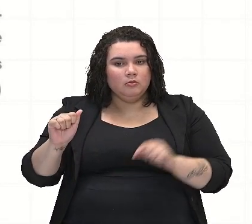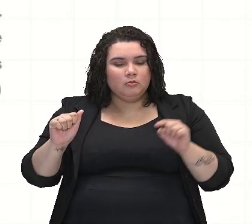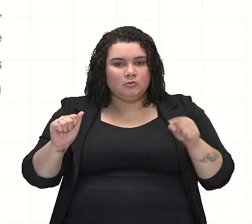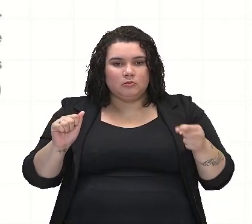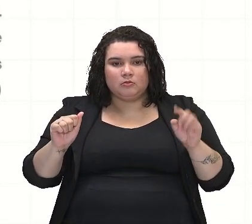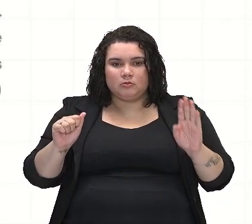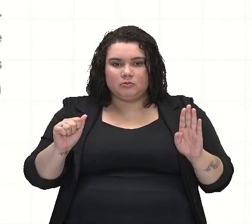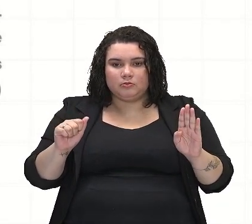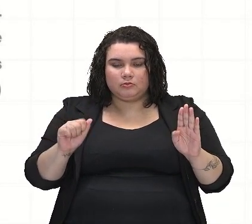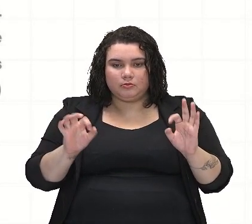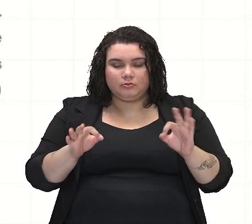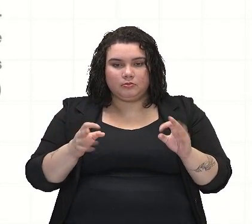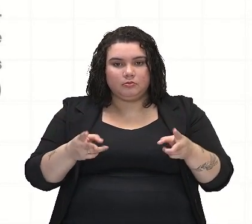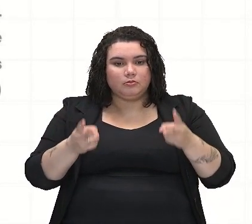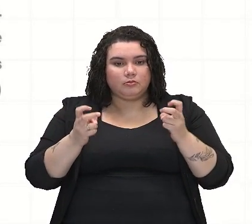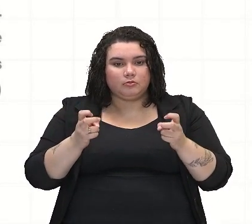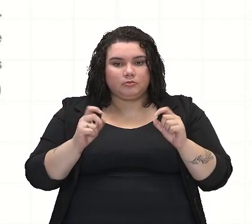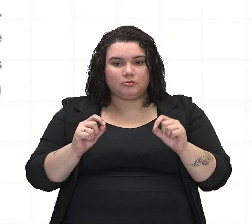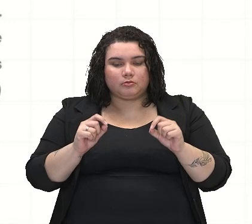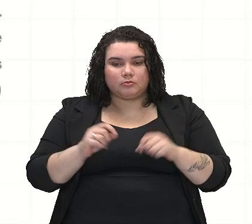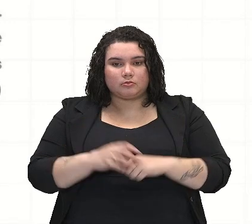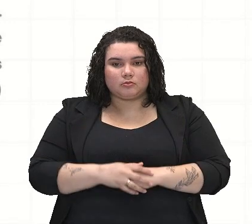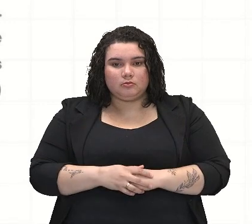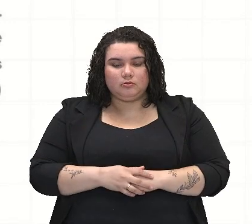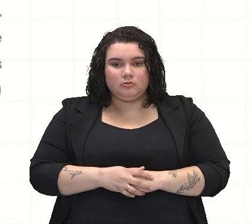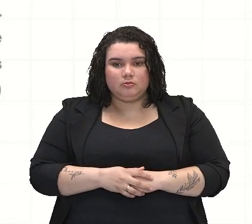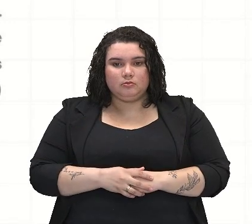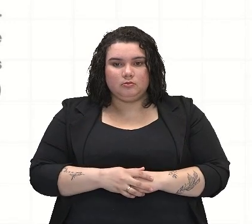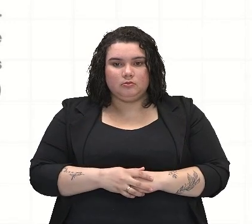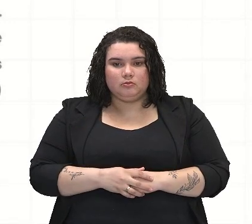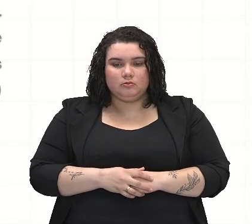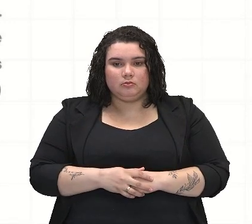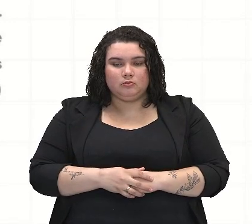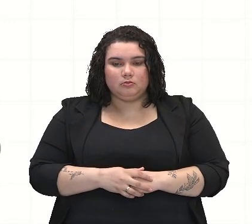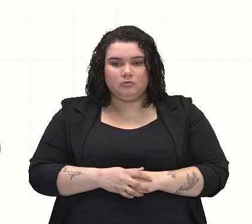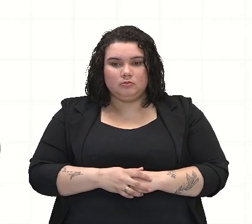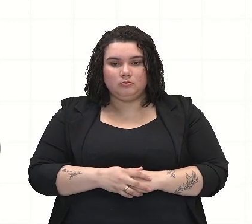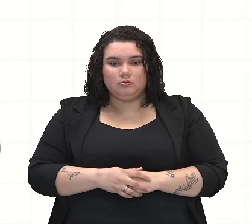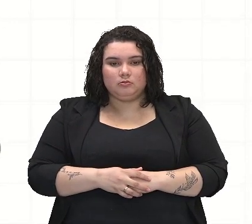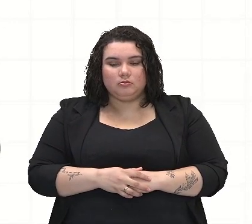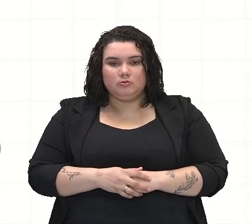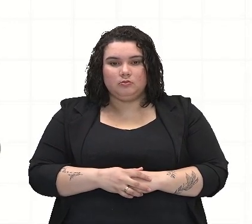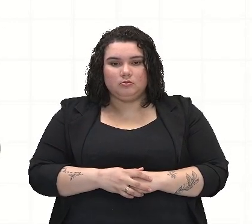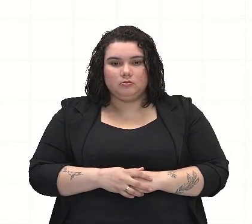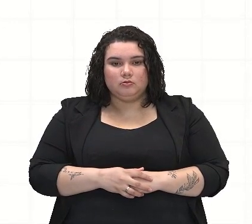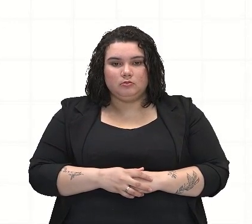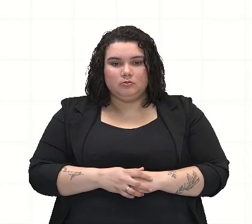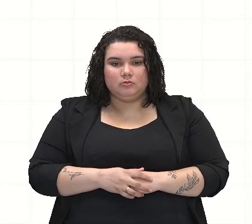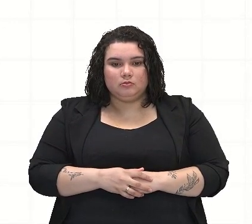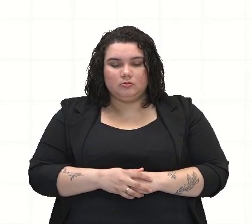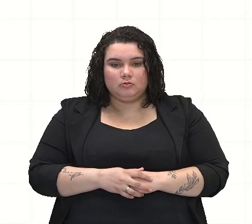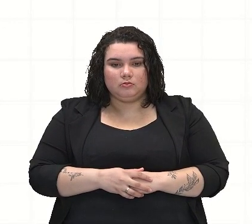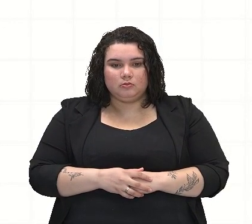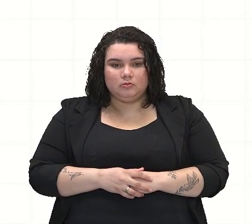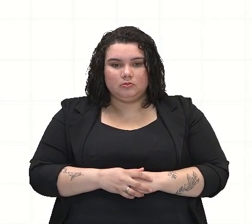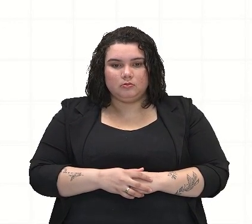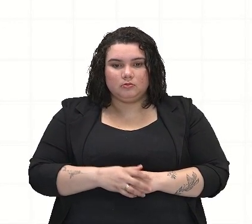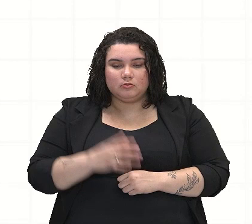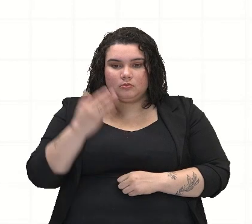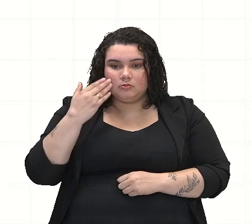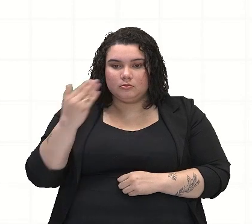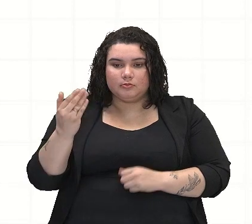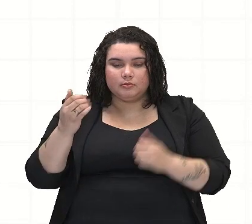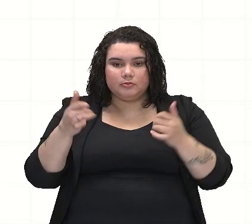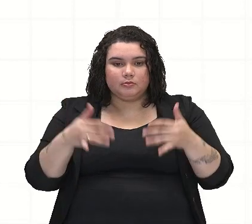aqui, ó. Tá, vamos voltar um pouquinho, né? Ó.